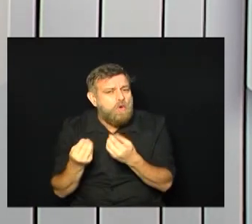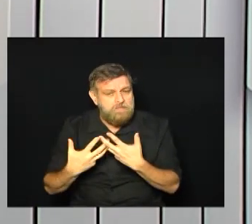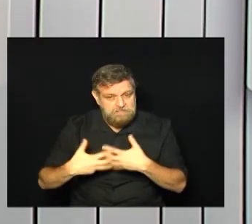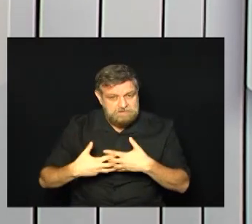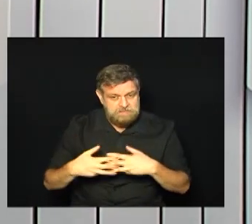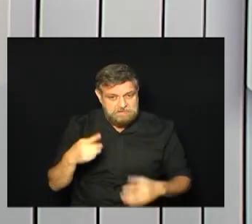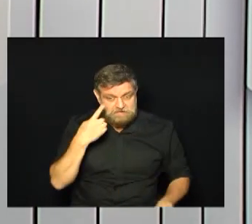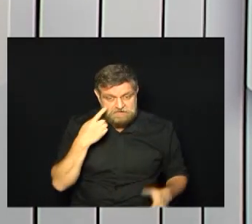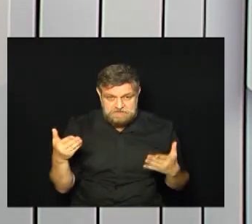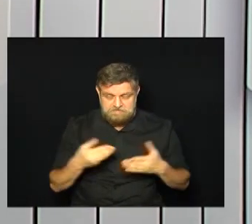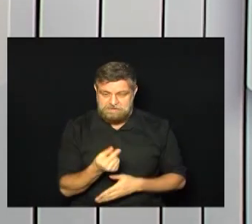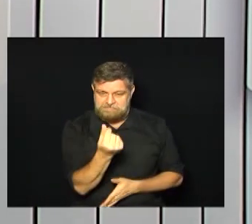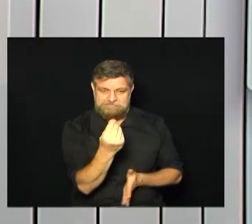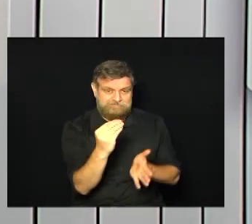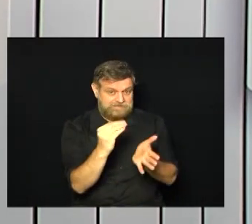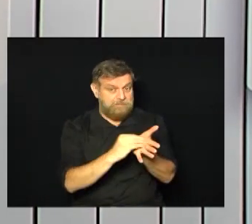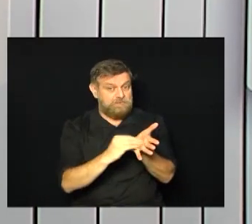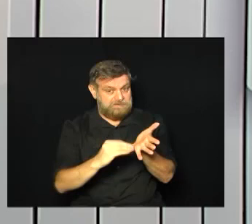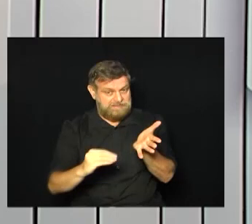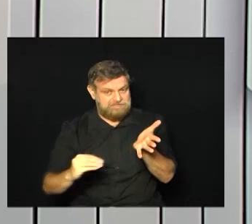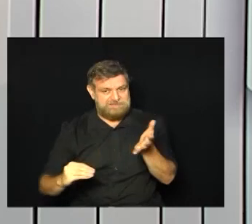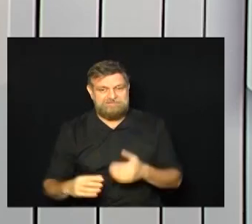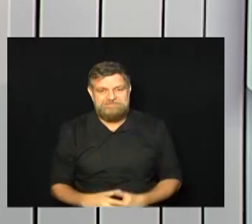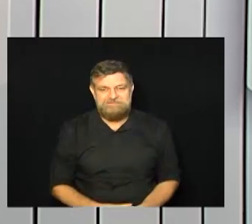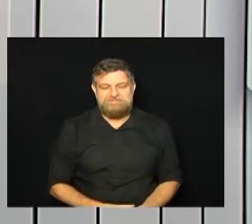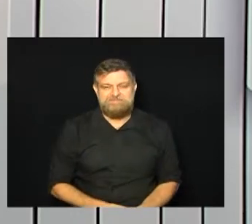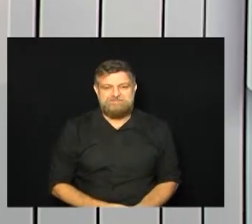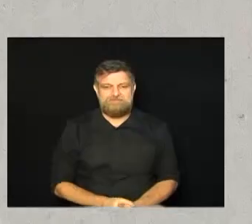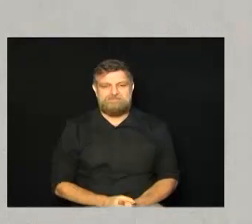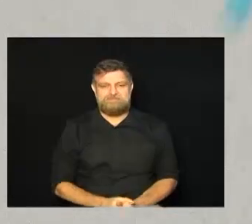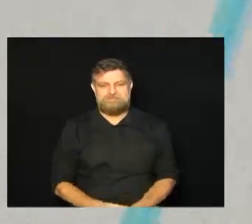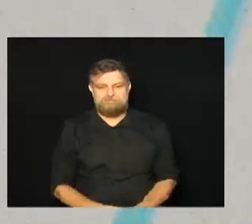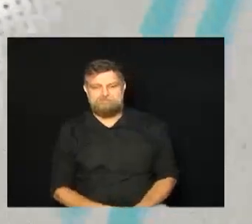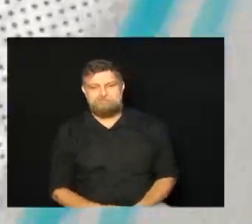confira a partir de agora no nosso quadro Na Ponta do Lápis.